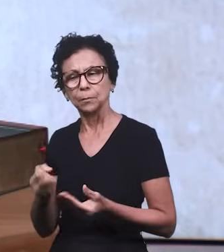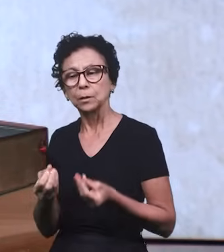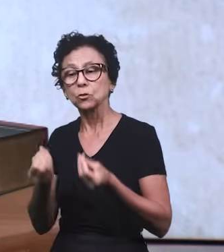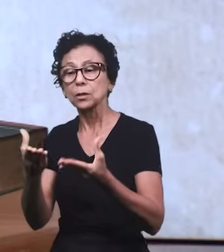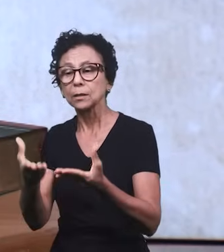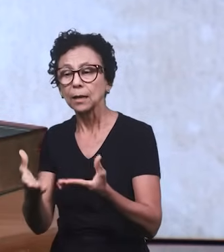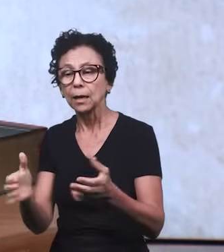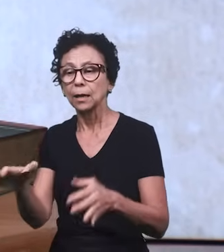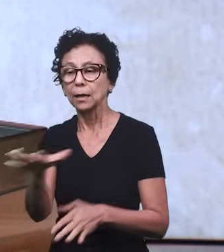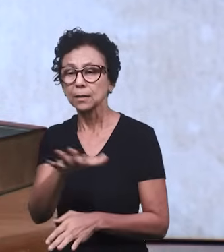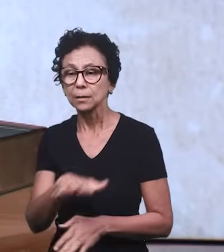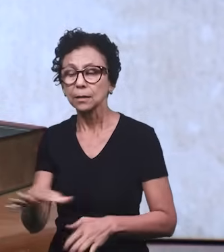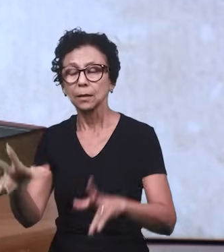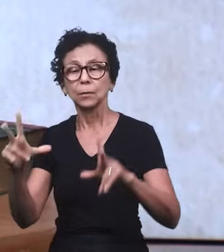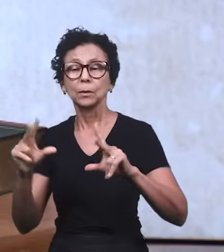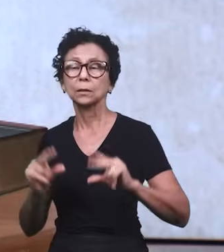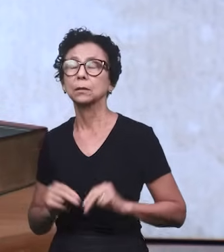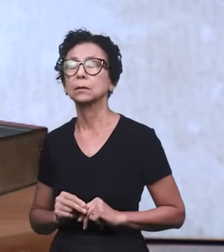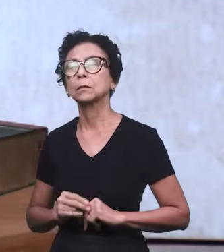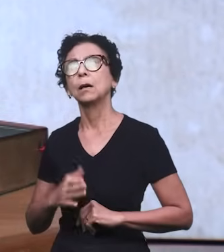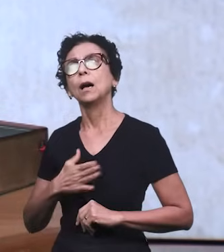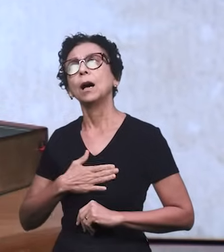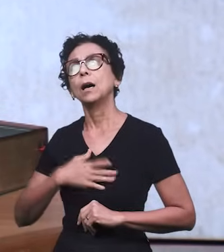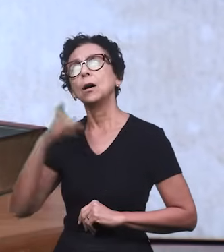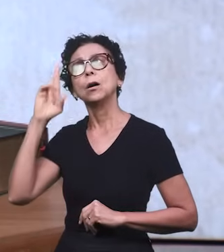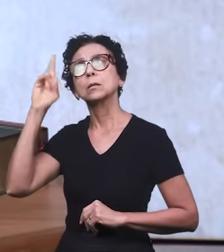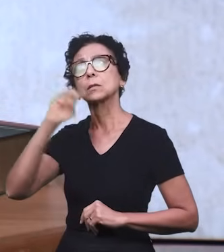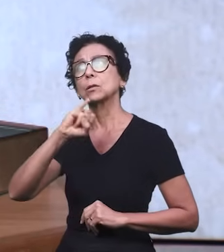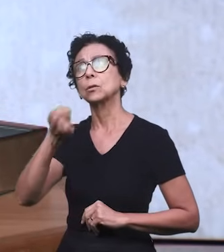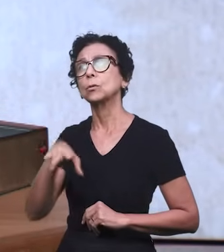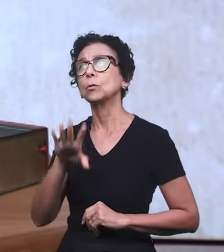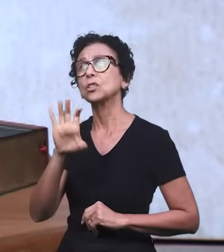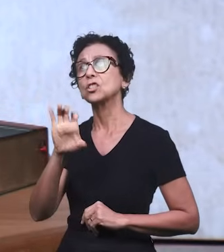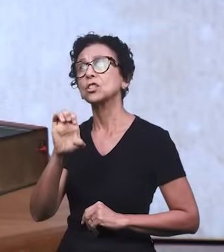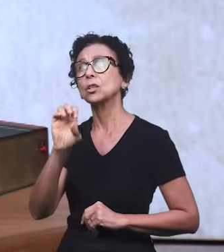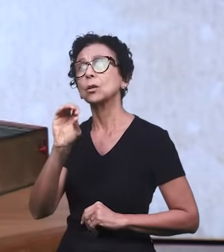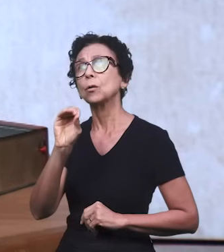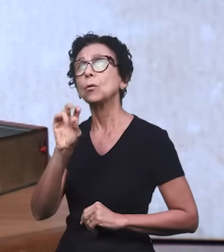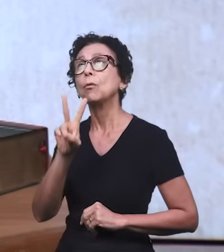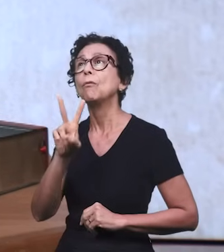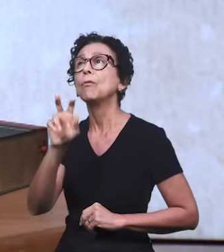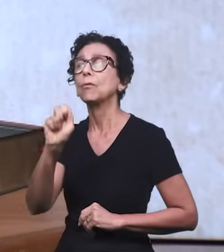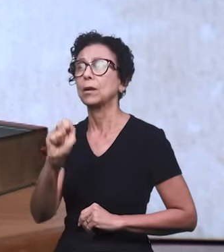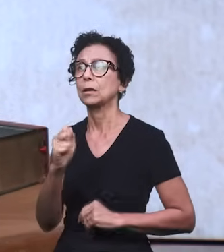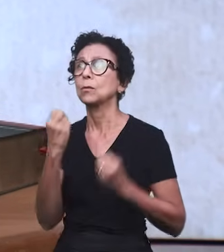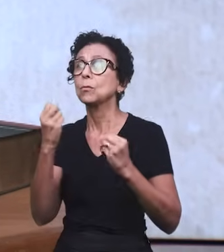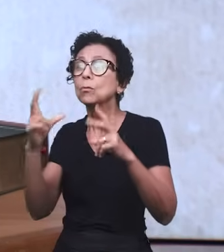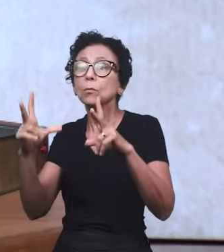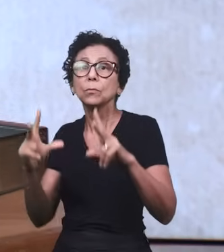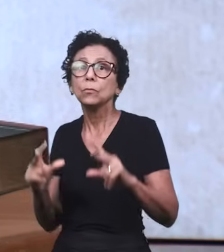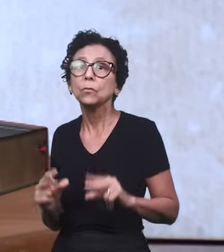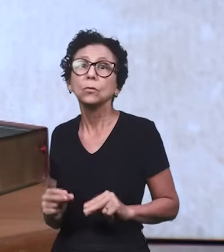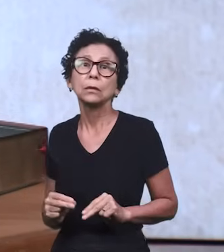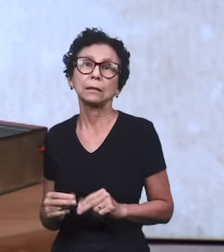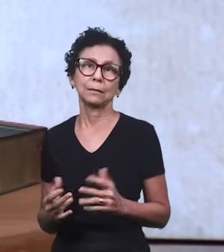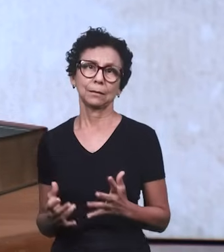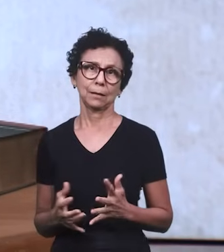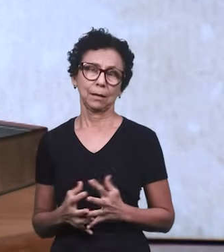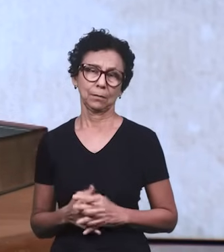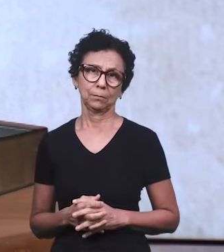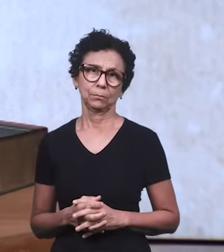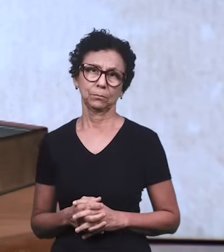e disse ele Senhor Jeová como saberei que de e disse-lhe